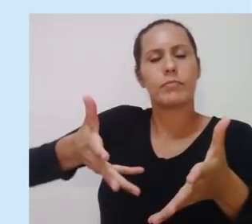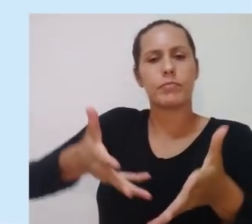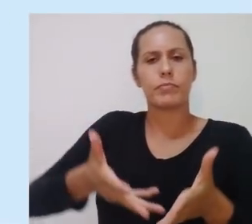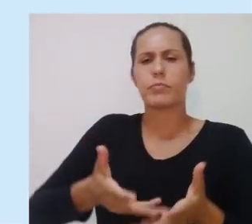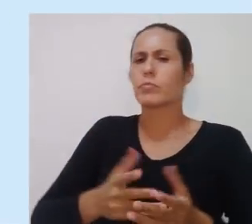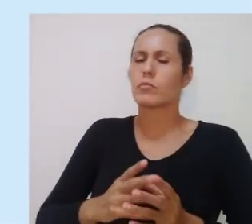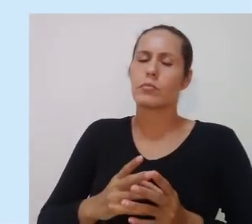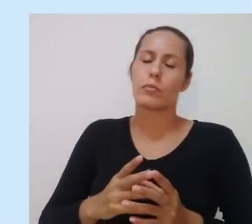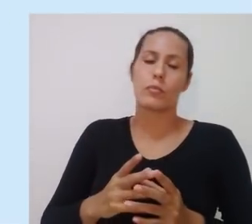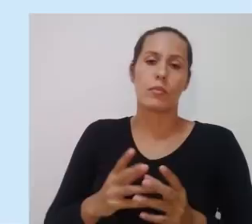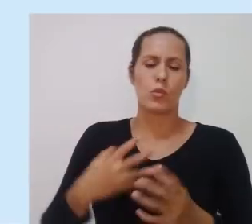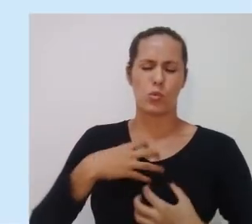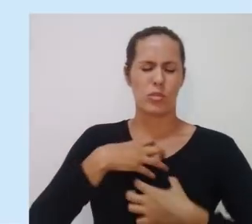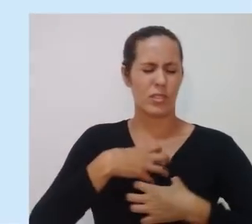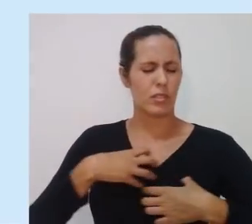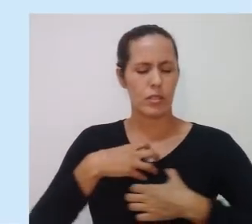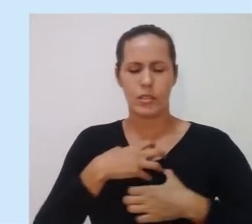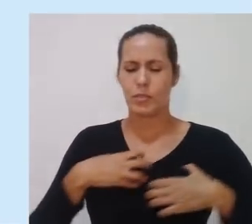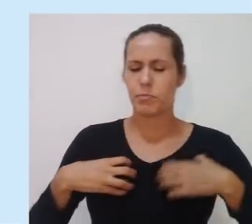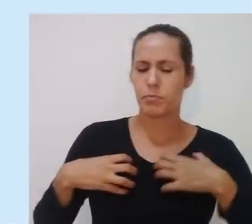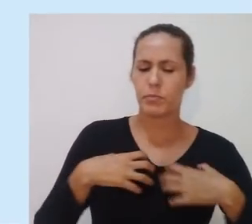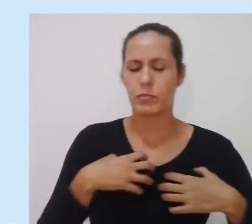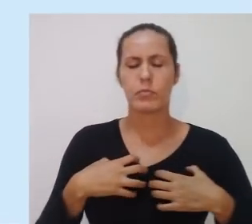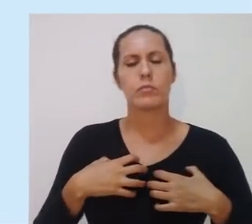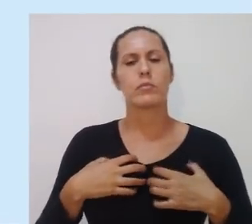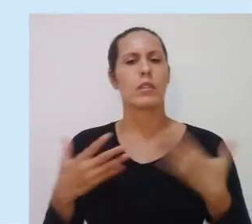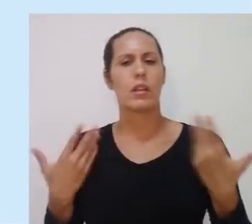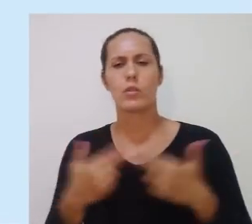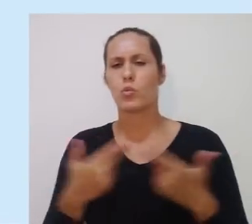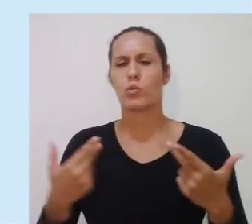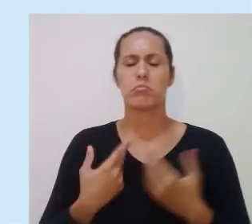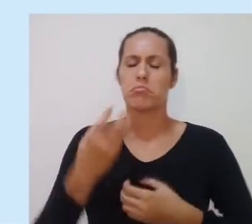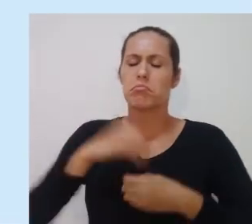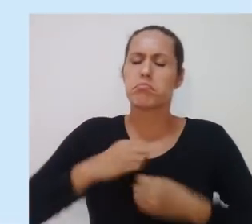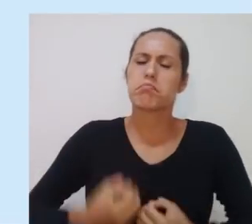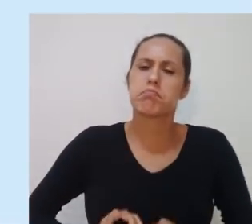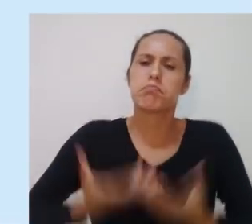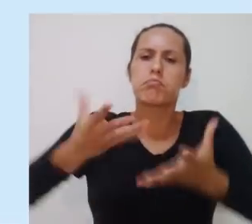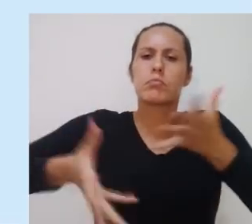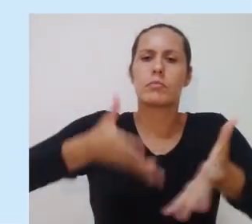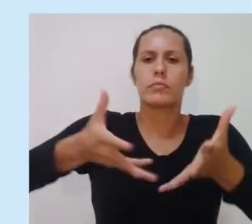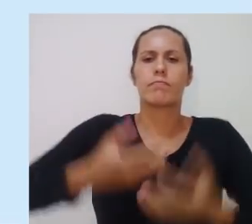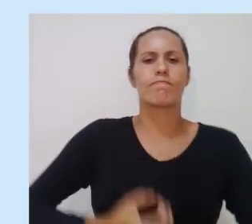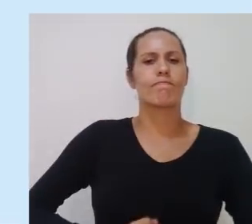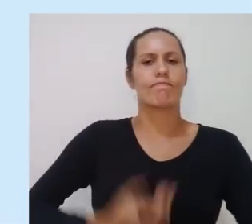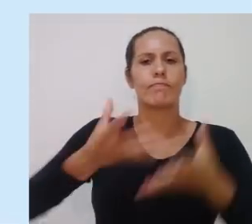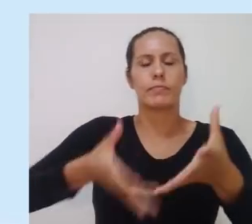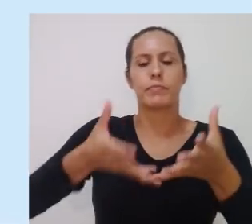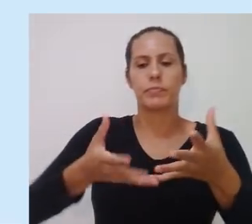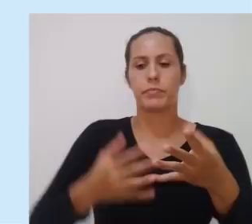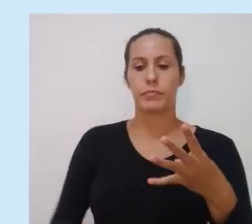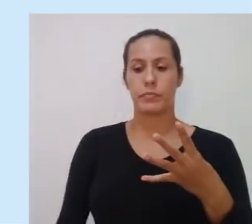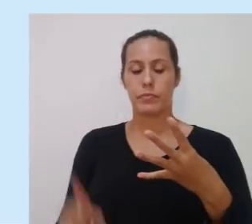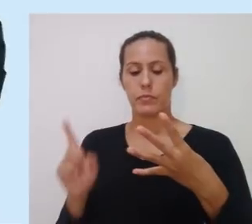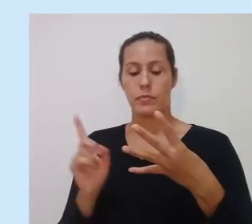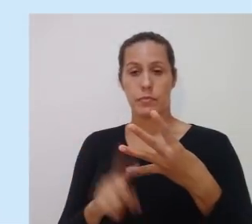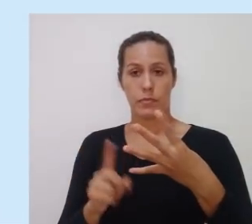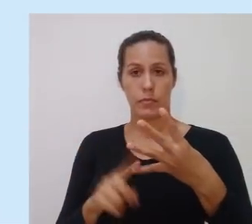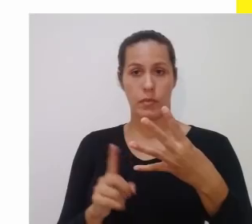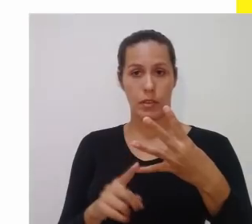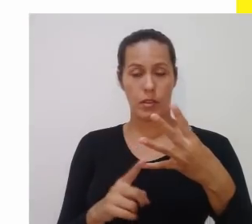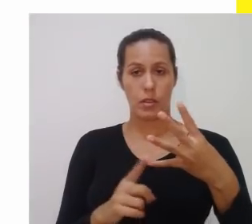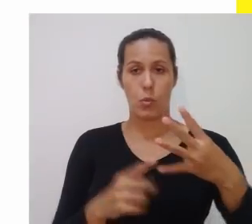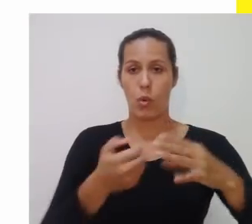elas pensam, para mostrarem tudo aquilo que está inquietando a cada um naquela localidade. E